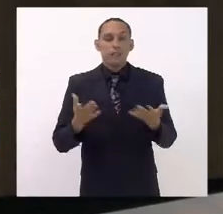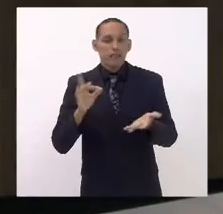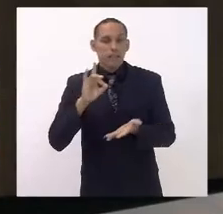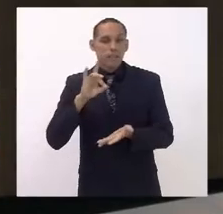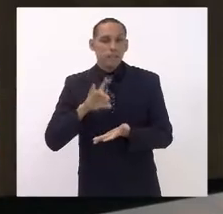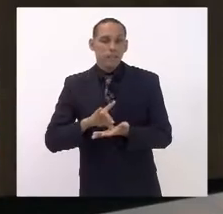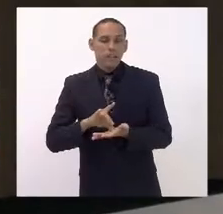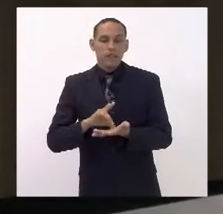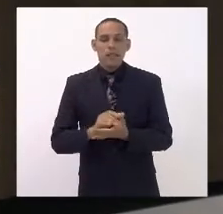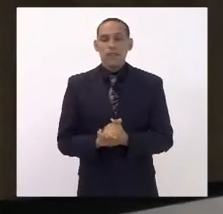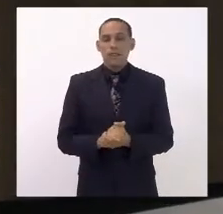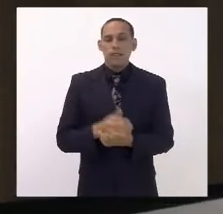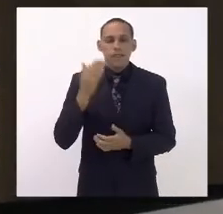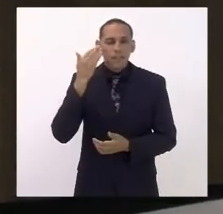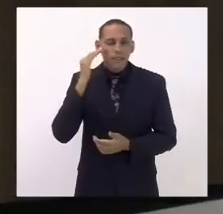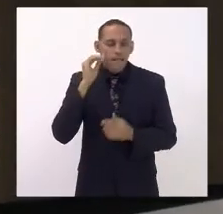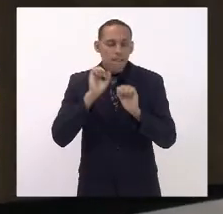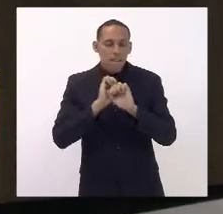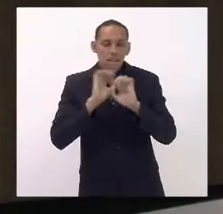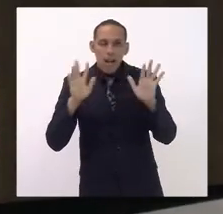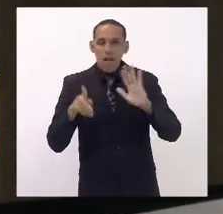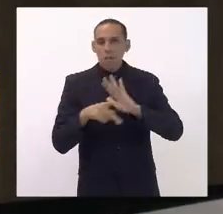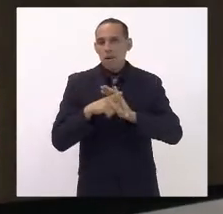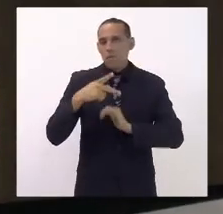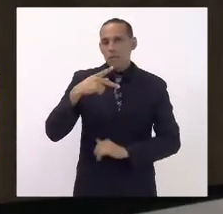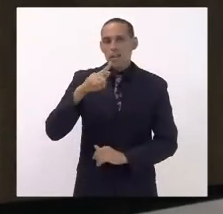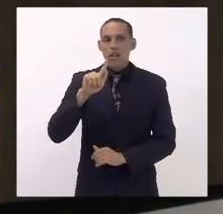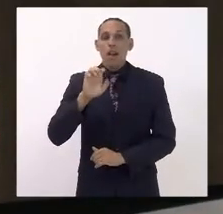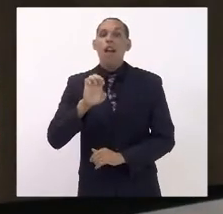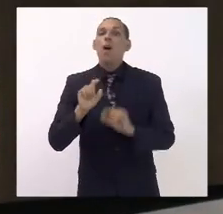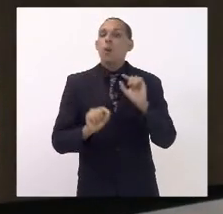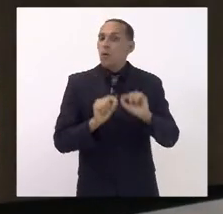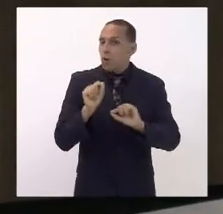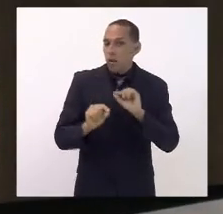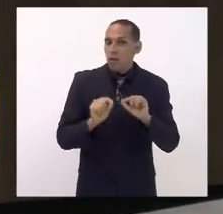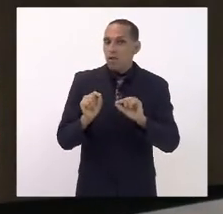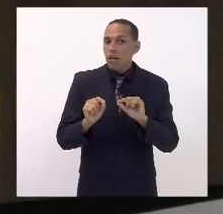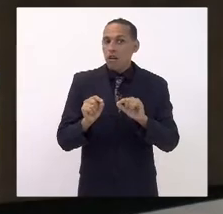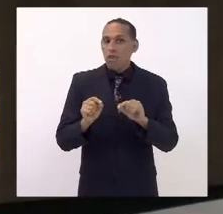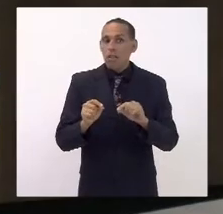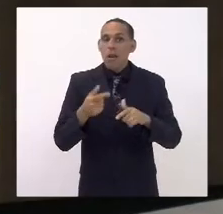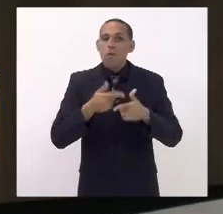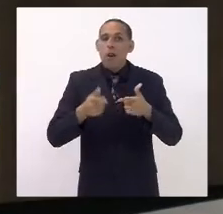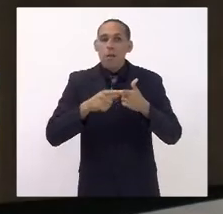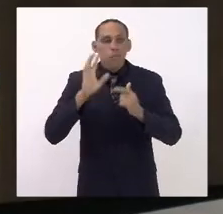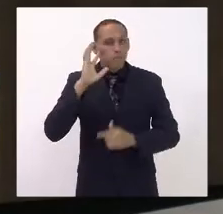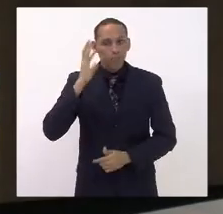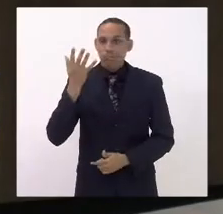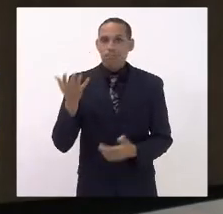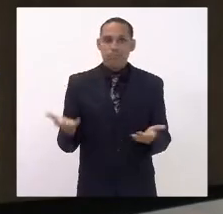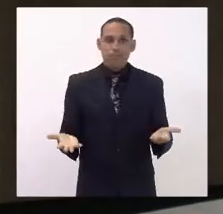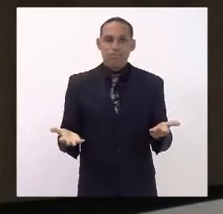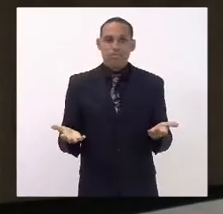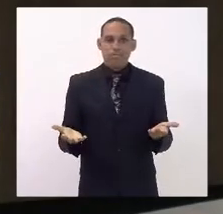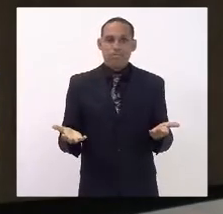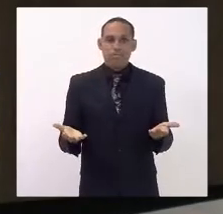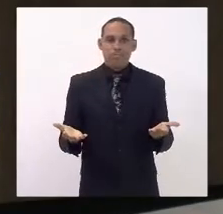verdade, o entendimento da PGE foi em resolver a questão. Tanto que,